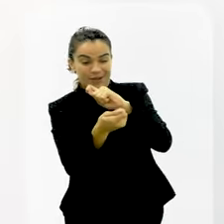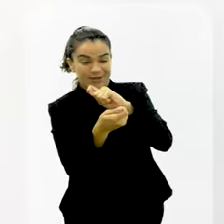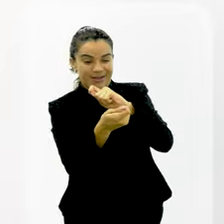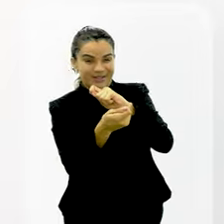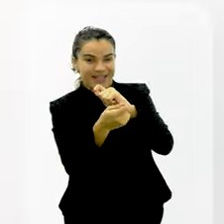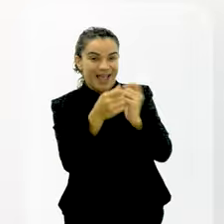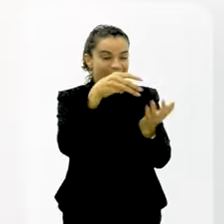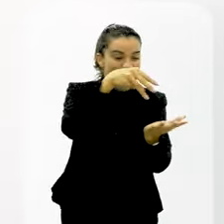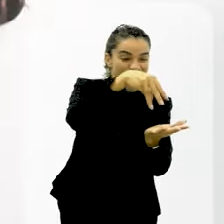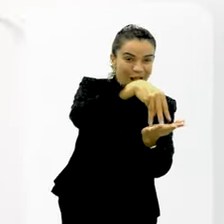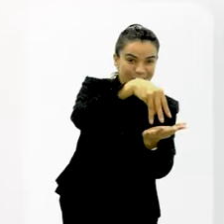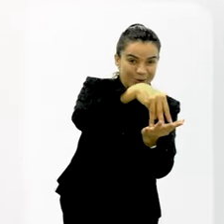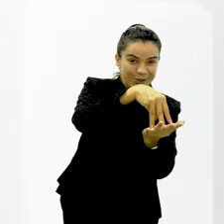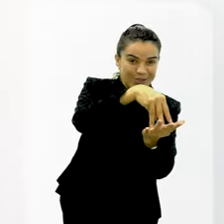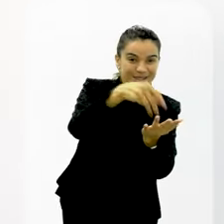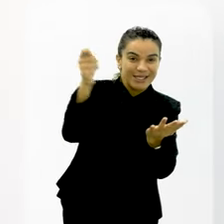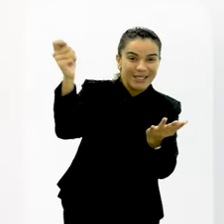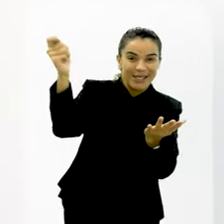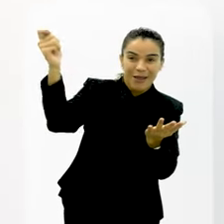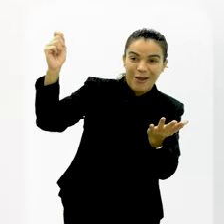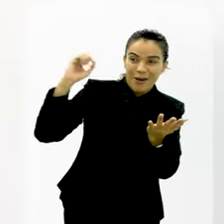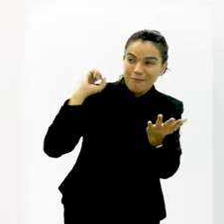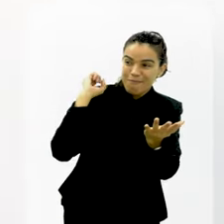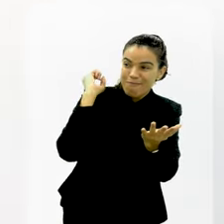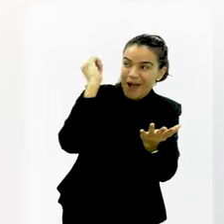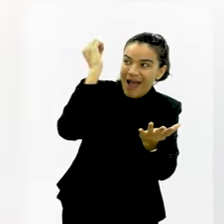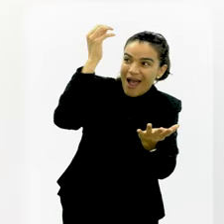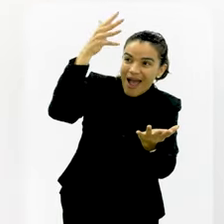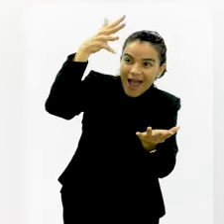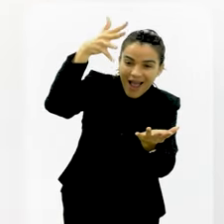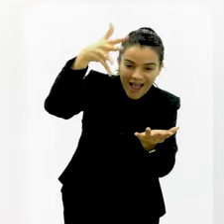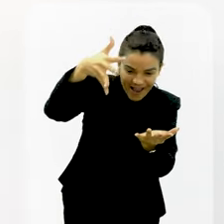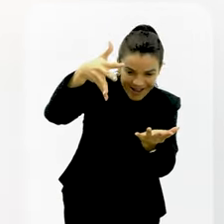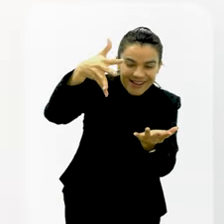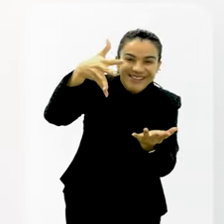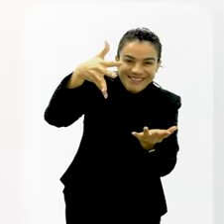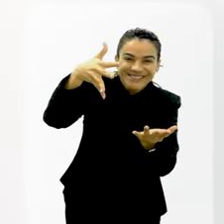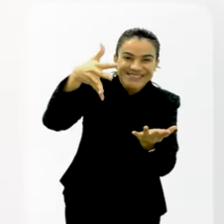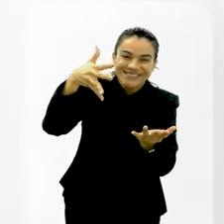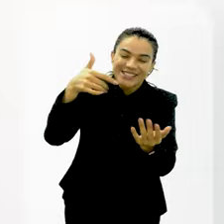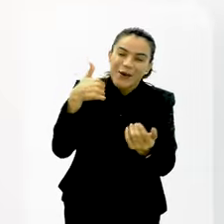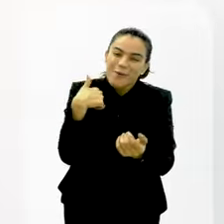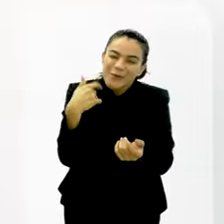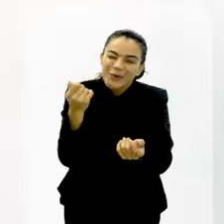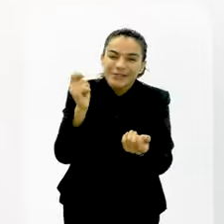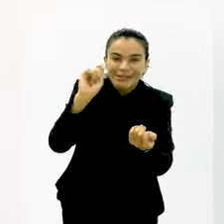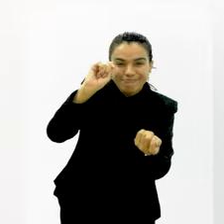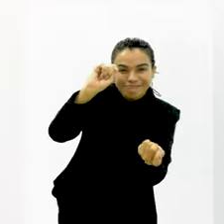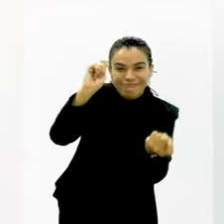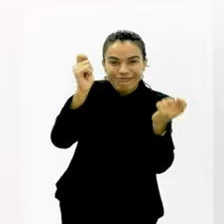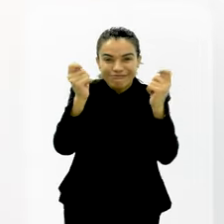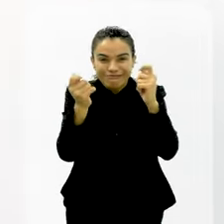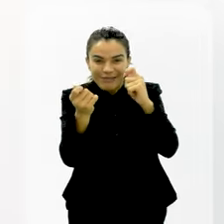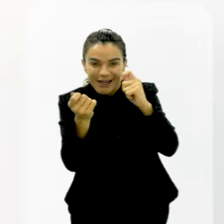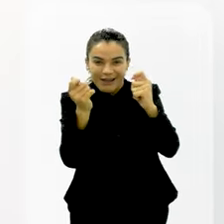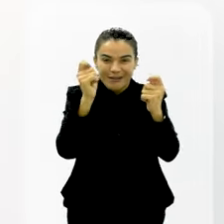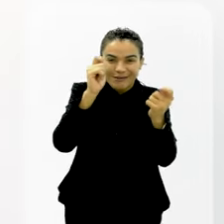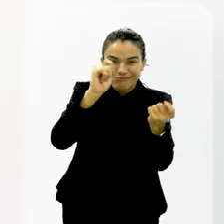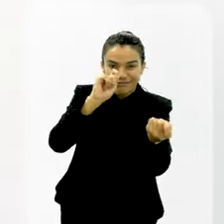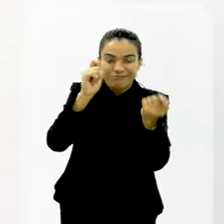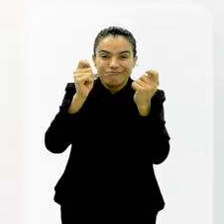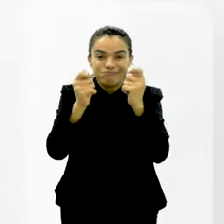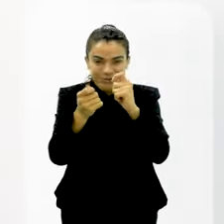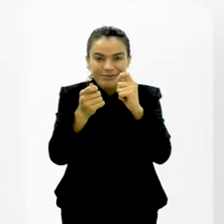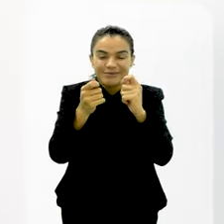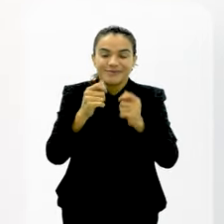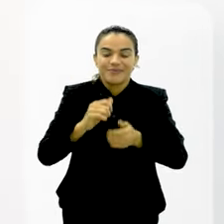Eu chamo a luz da Marquês e a luz de Deus, né? Então, a gente pode... Eu pude também brincar com um